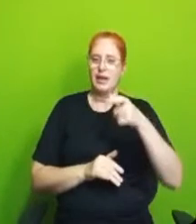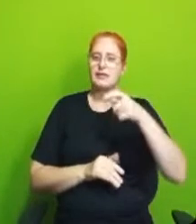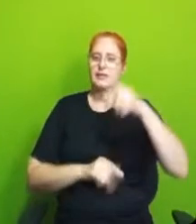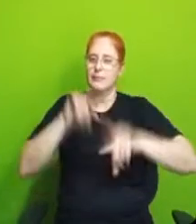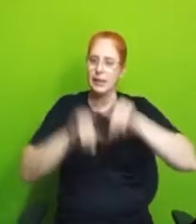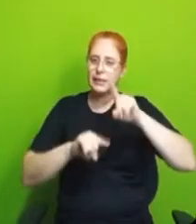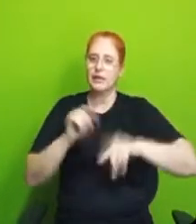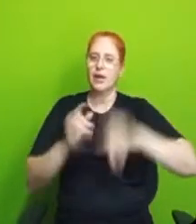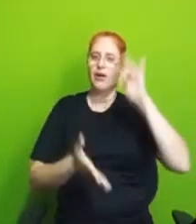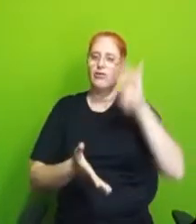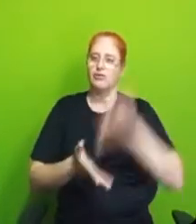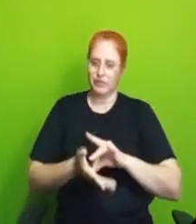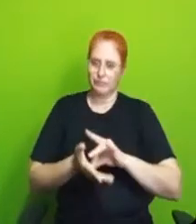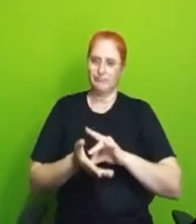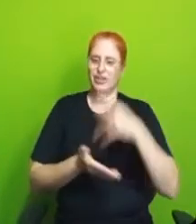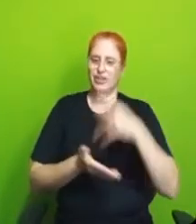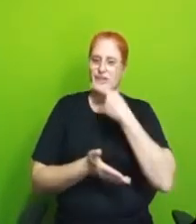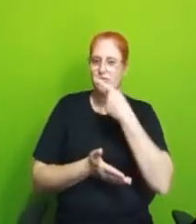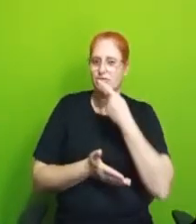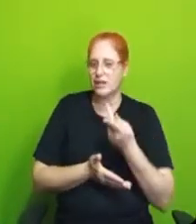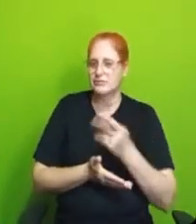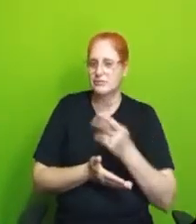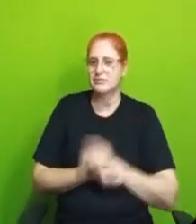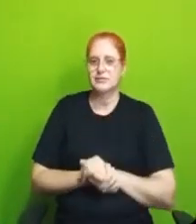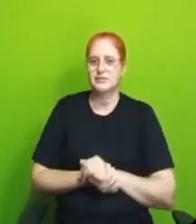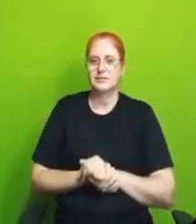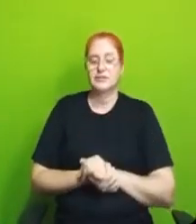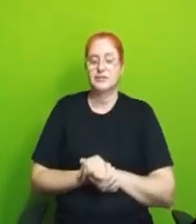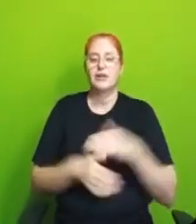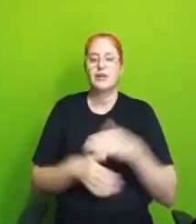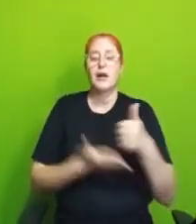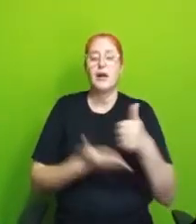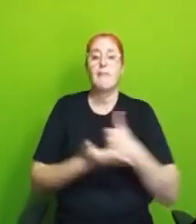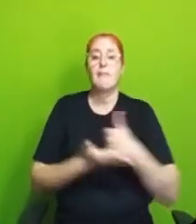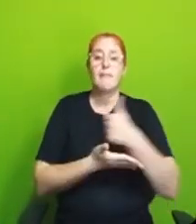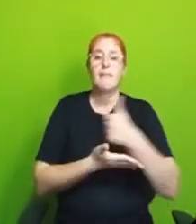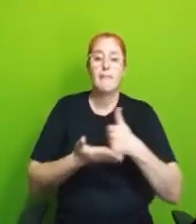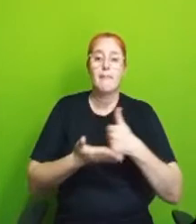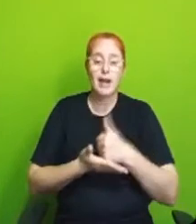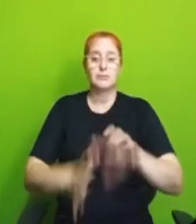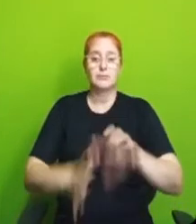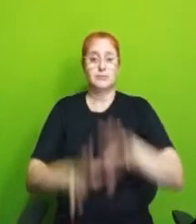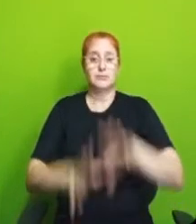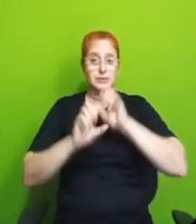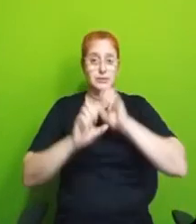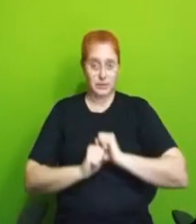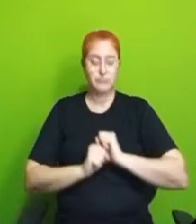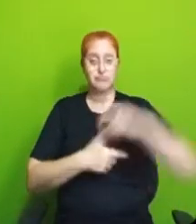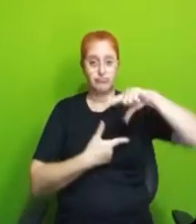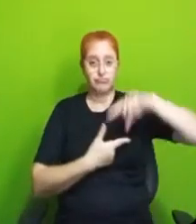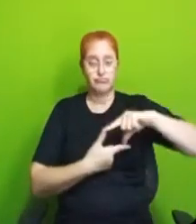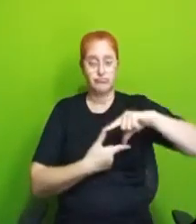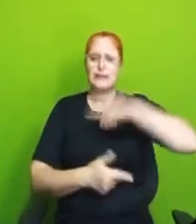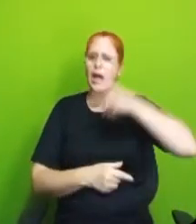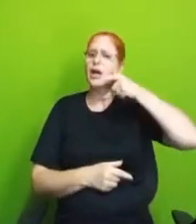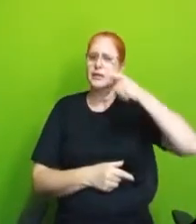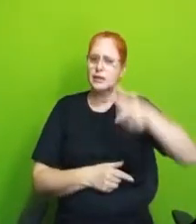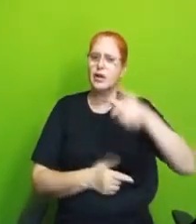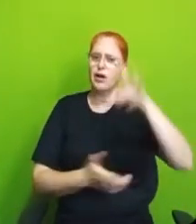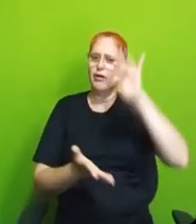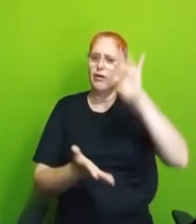As políticas sociais baseadas nessa apropriação, os modelos de política conservadores, eles têm um interesse material concreto, que